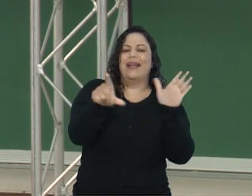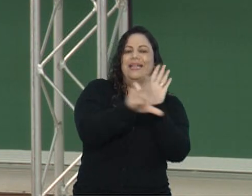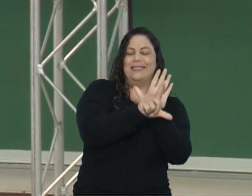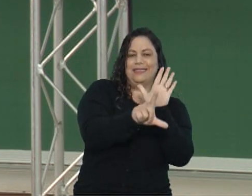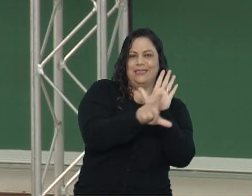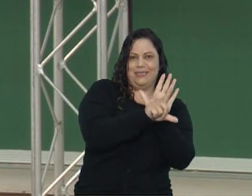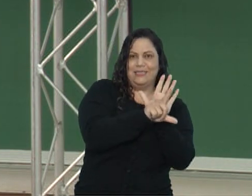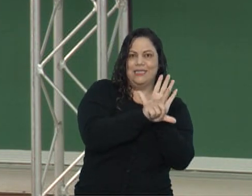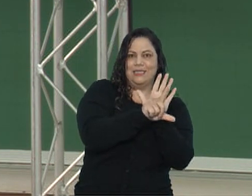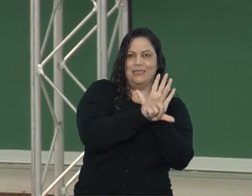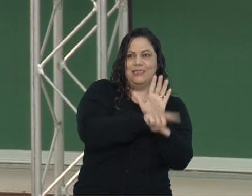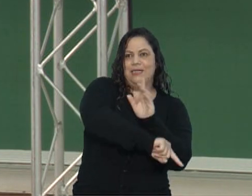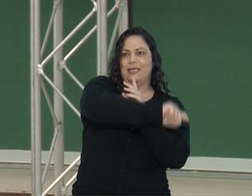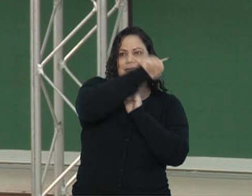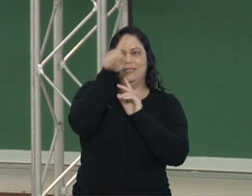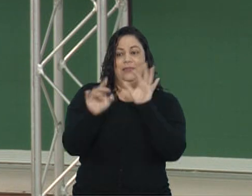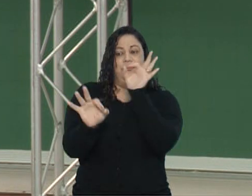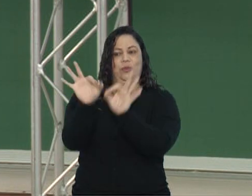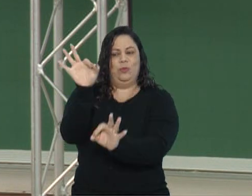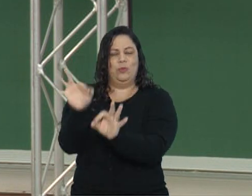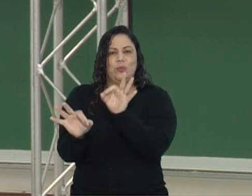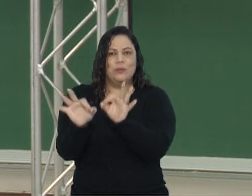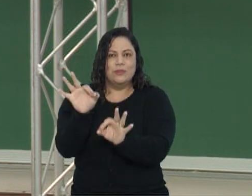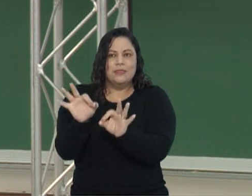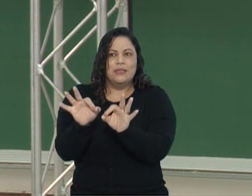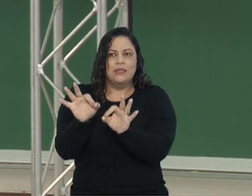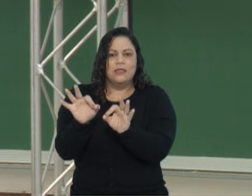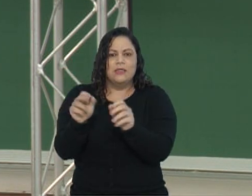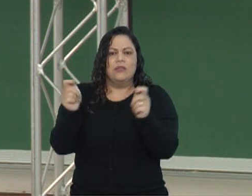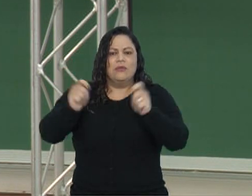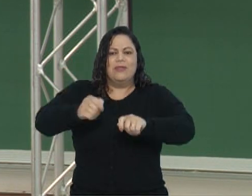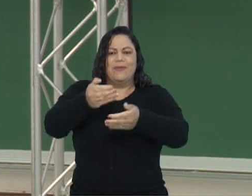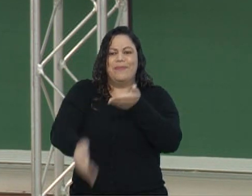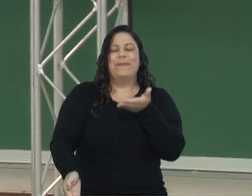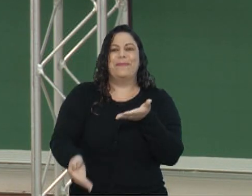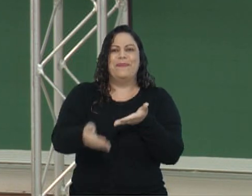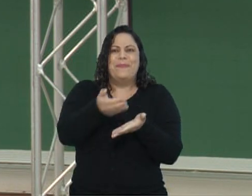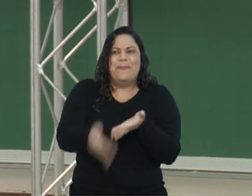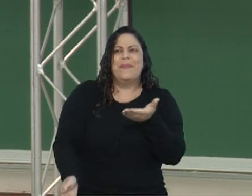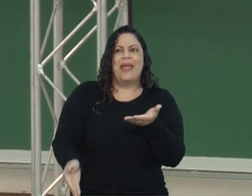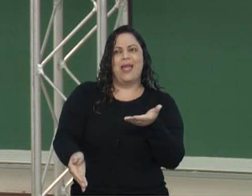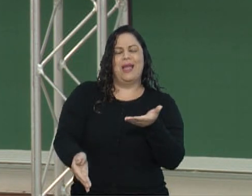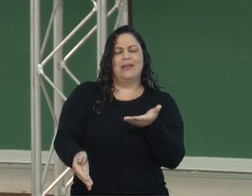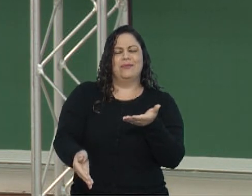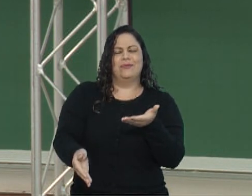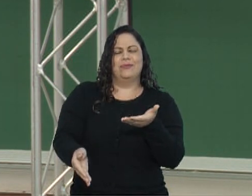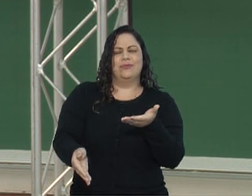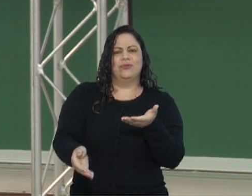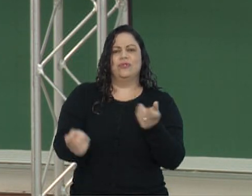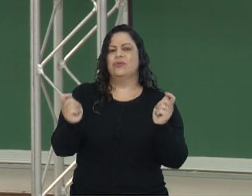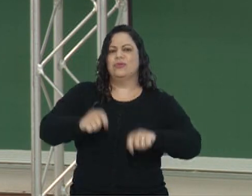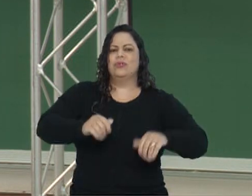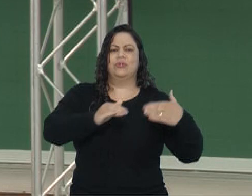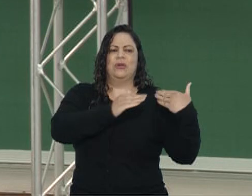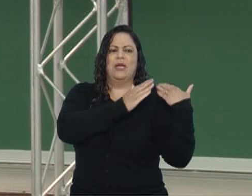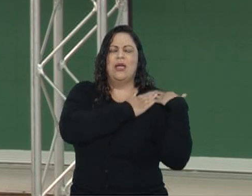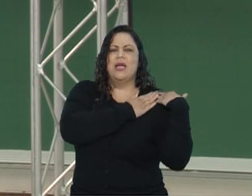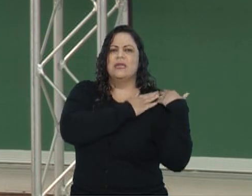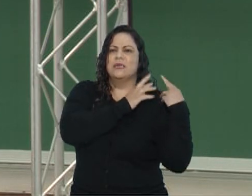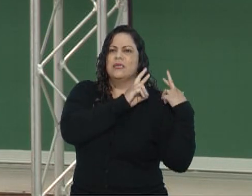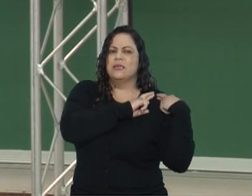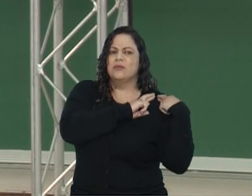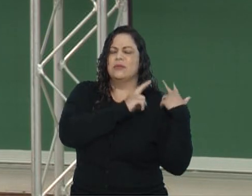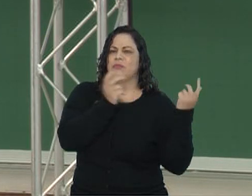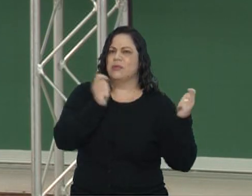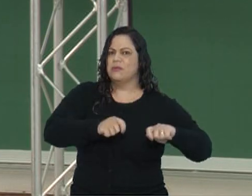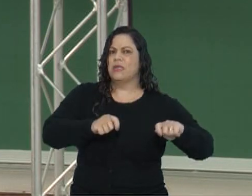poder legislativo, ele, né, perde a sua função e é retirado, de certa maneira, o poder desse